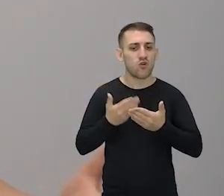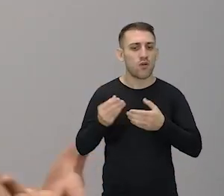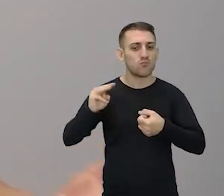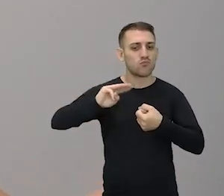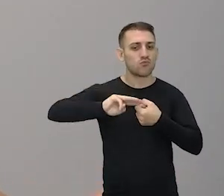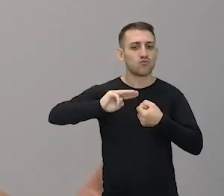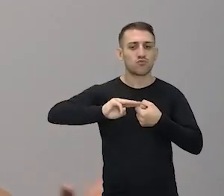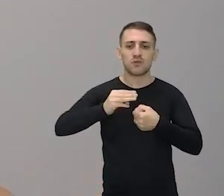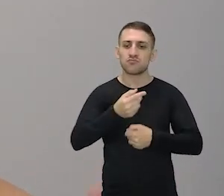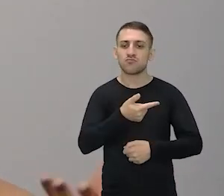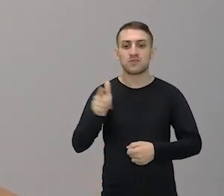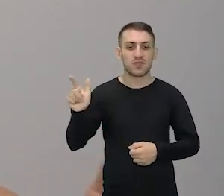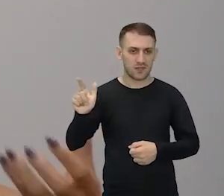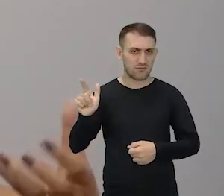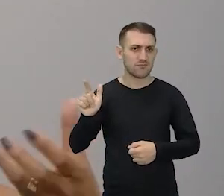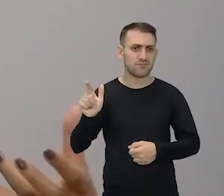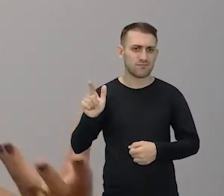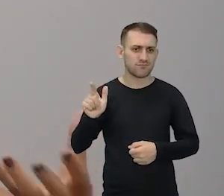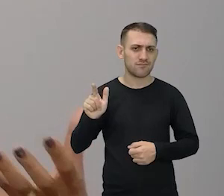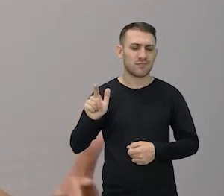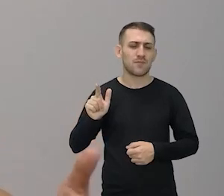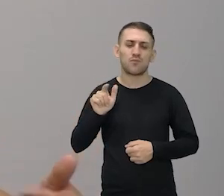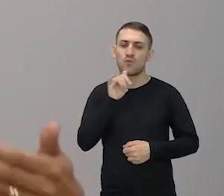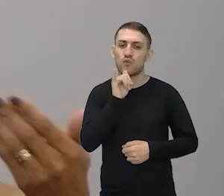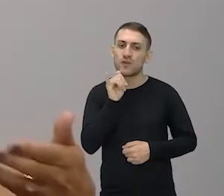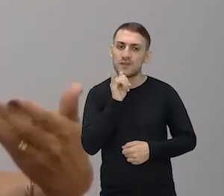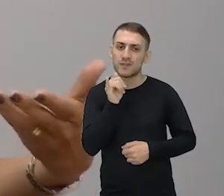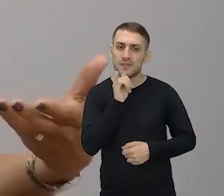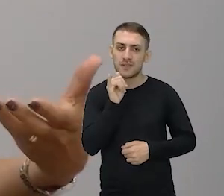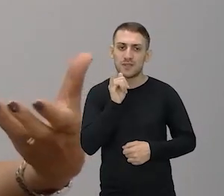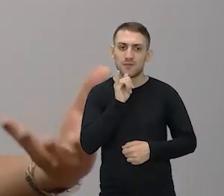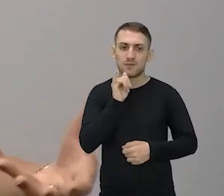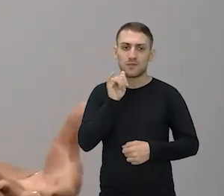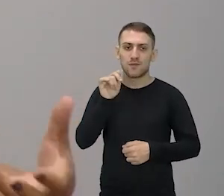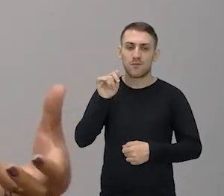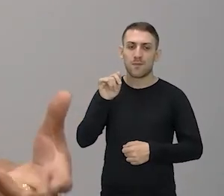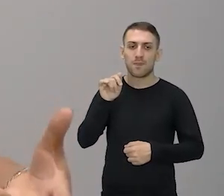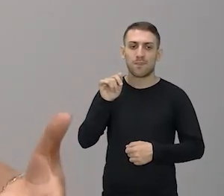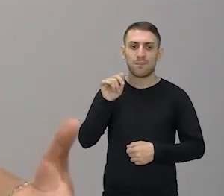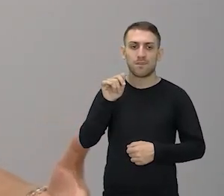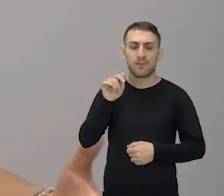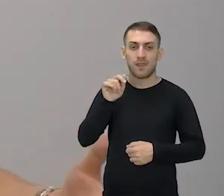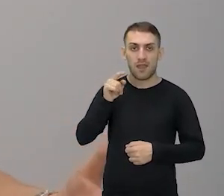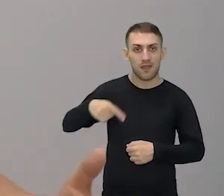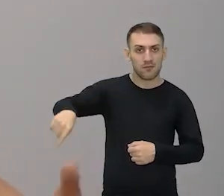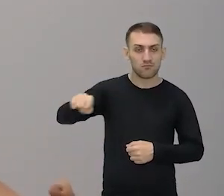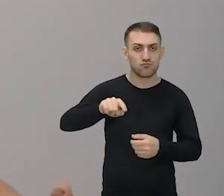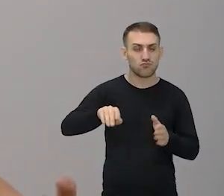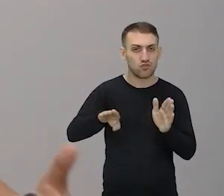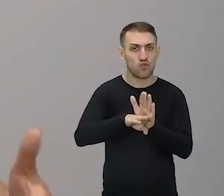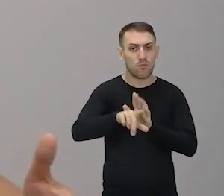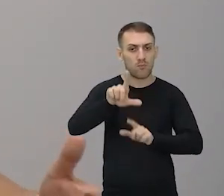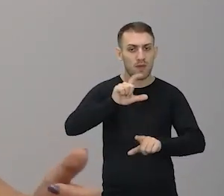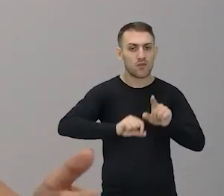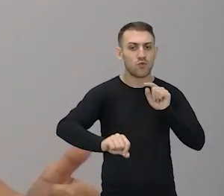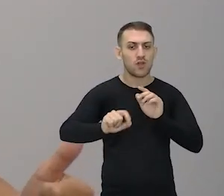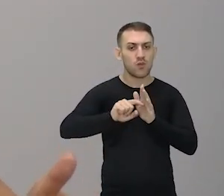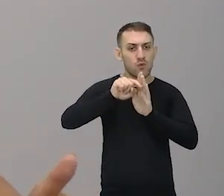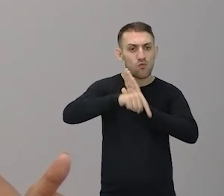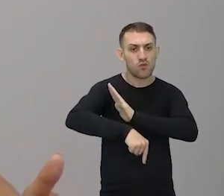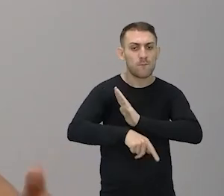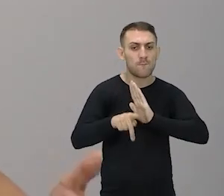nem sabe o que é, né? Ele não assim, quando ele chegou para escolher, por exemplo, um